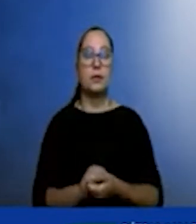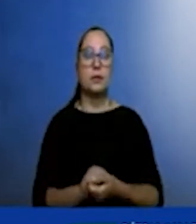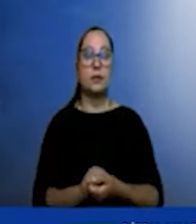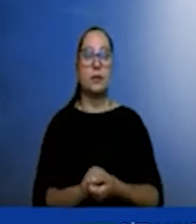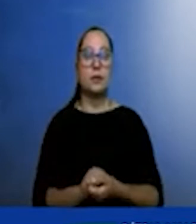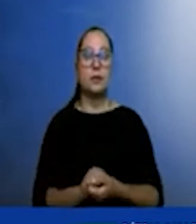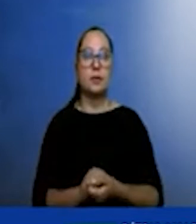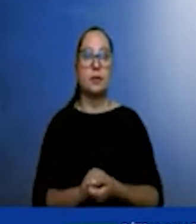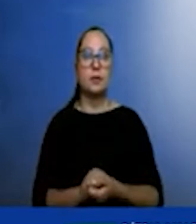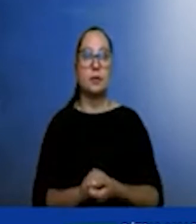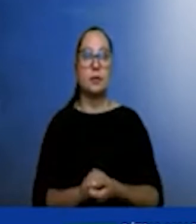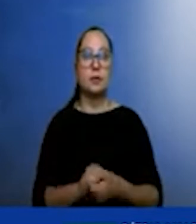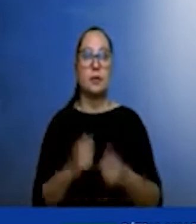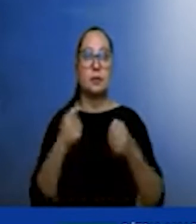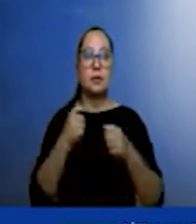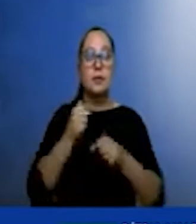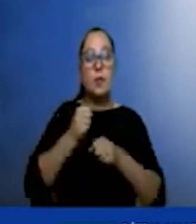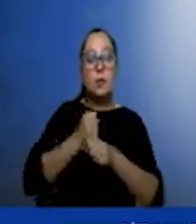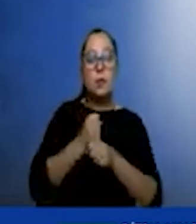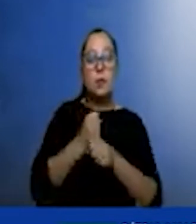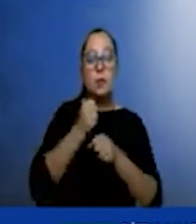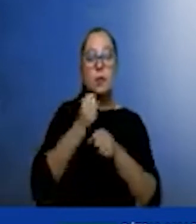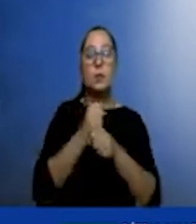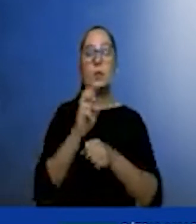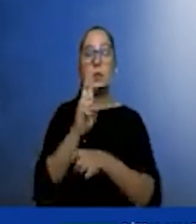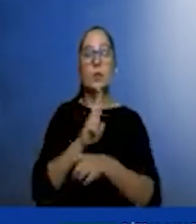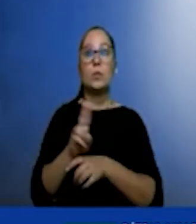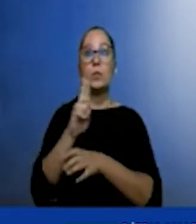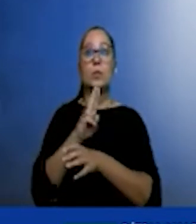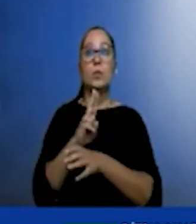ele tem que ser construído compondo todos